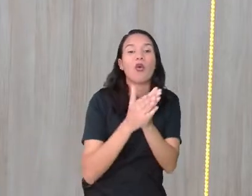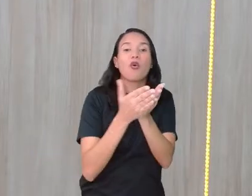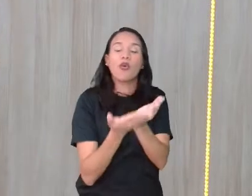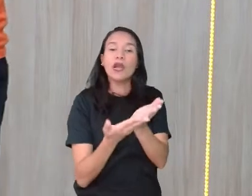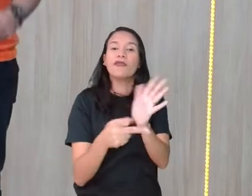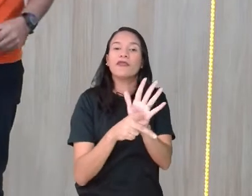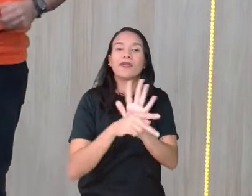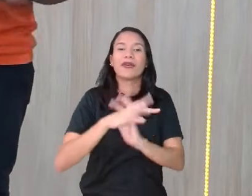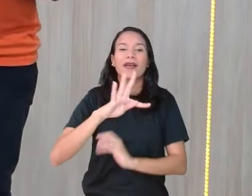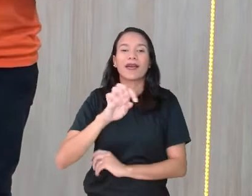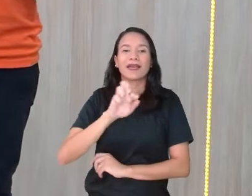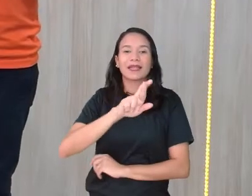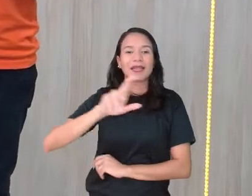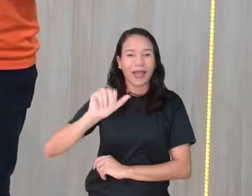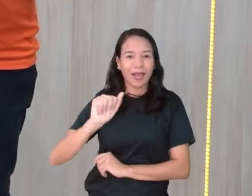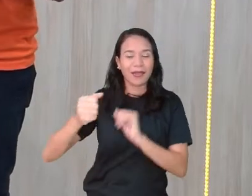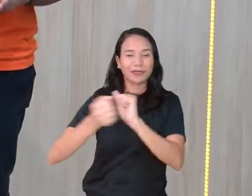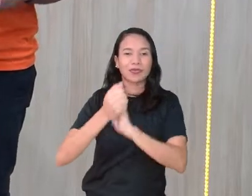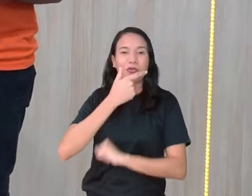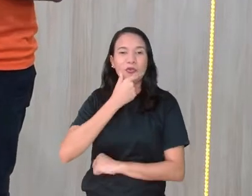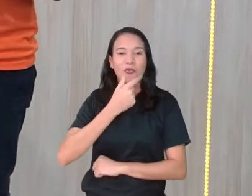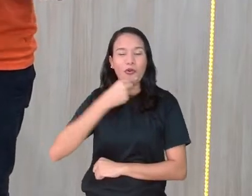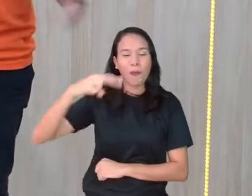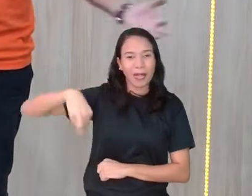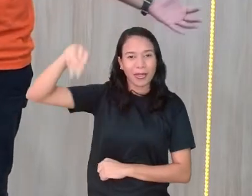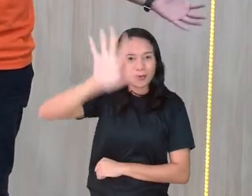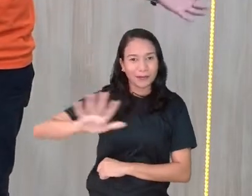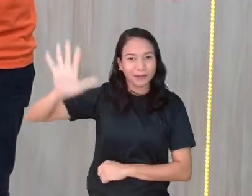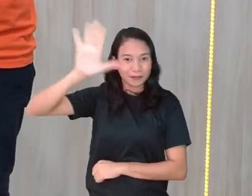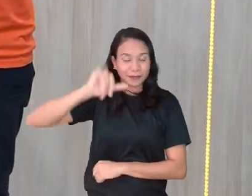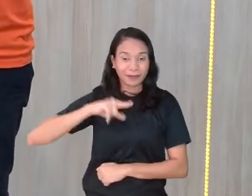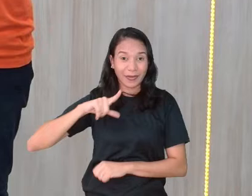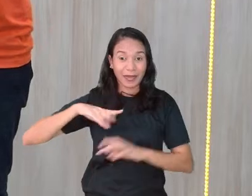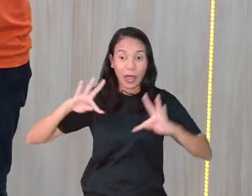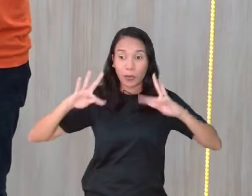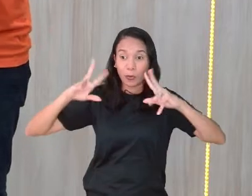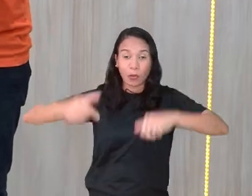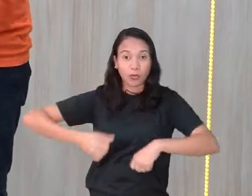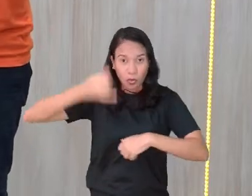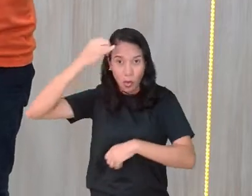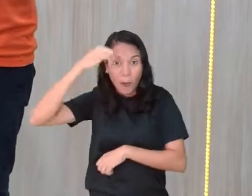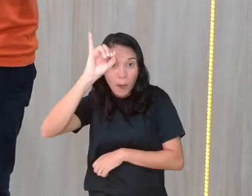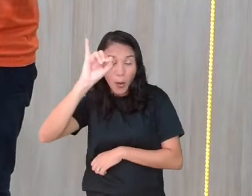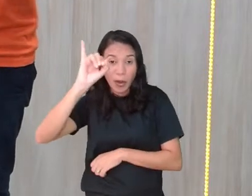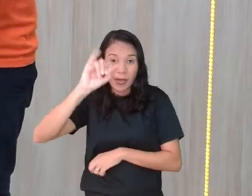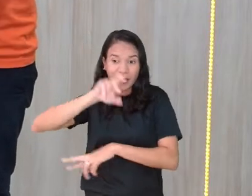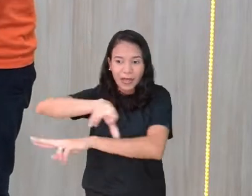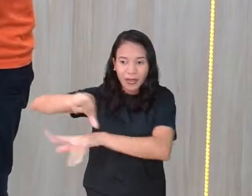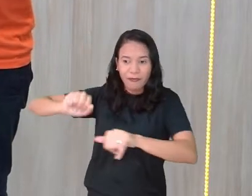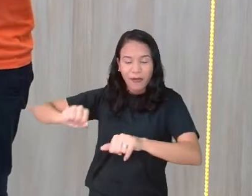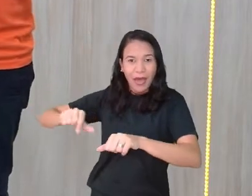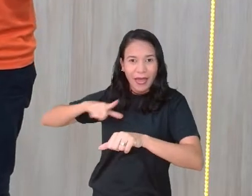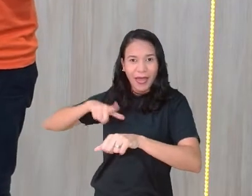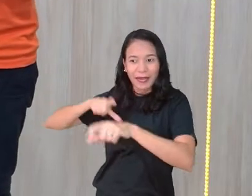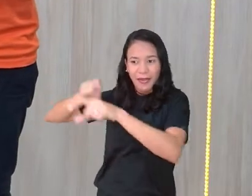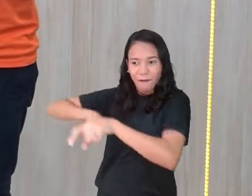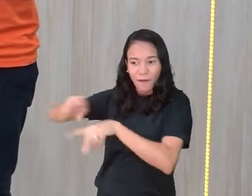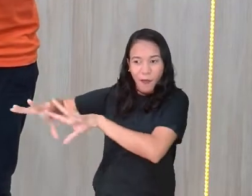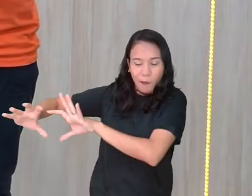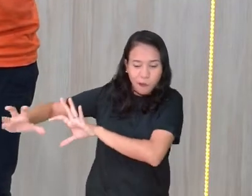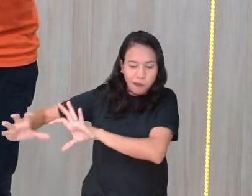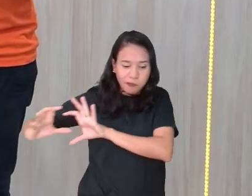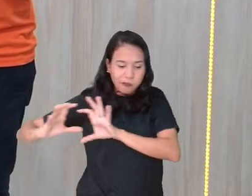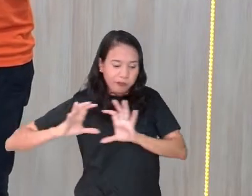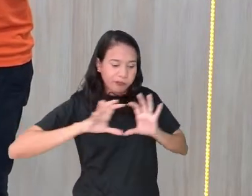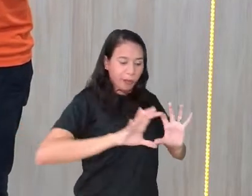o Homem do Nordeste, né? Ele diz o seguinte, que levava o rebanho de vários engenhos e na hora que tinha que voltar, né,